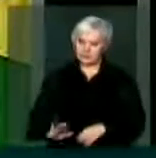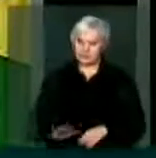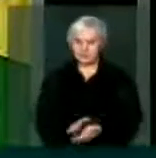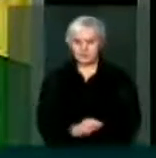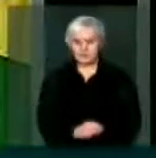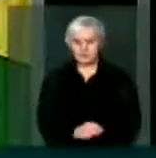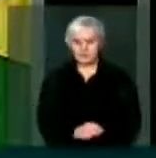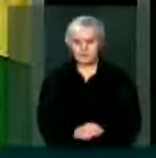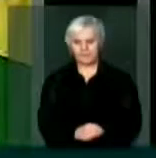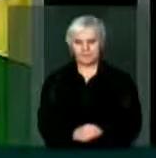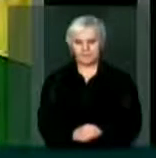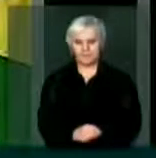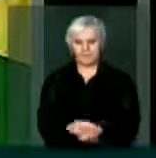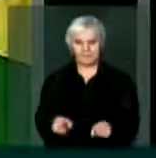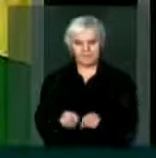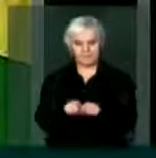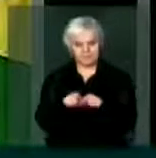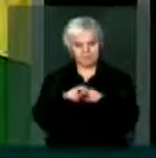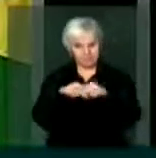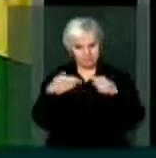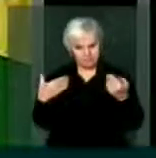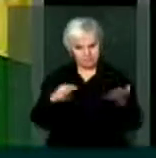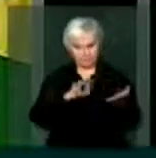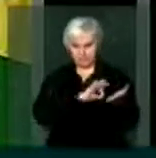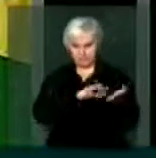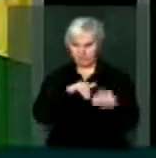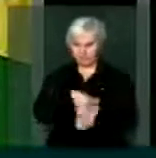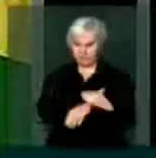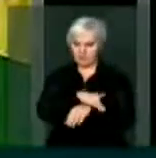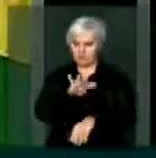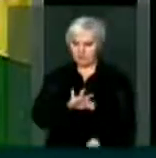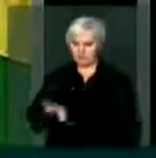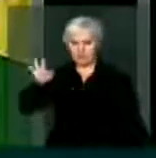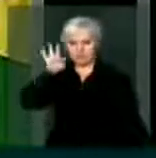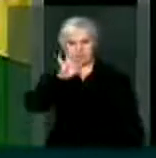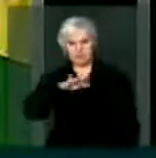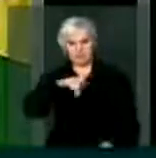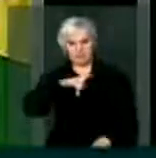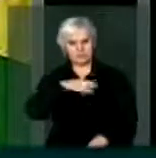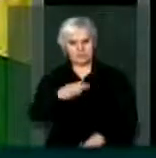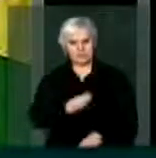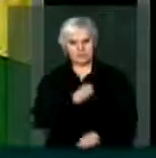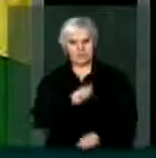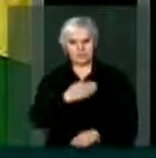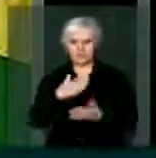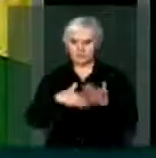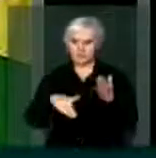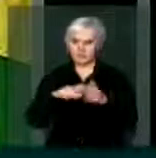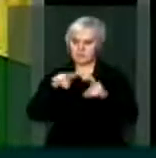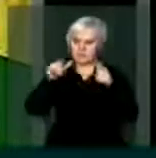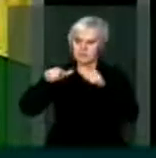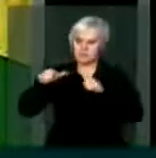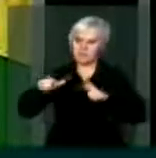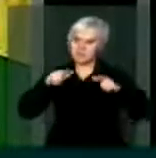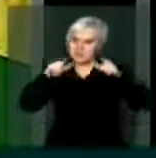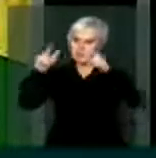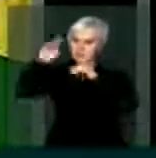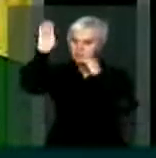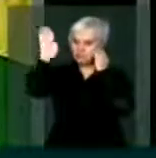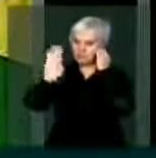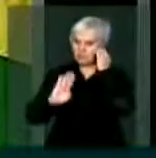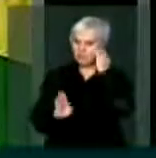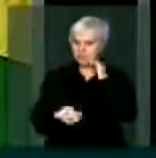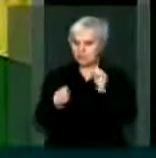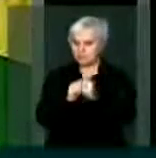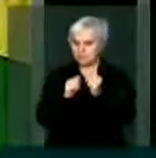Não por outra razão que a Polícia Rodoviária Federal está presente em todo o território brasileiro,